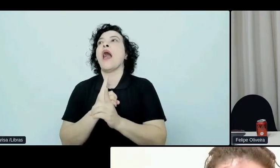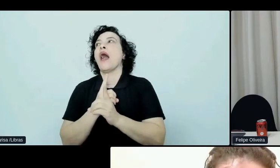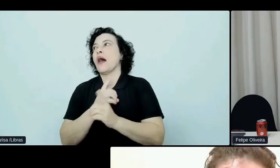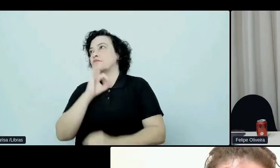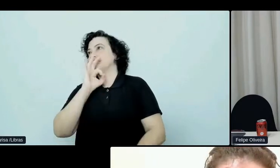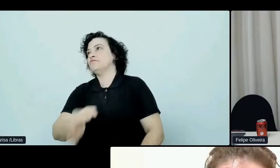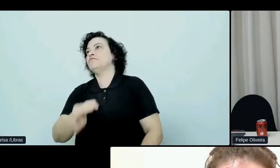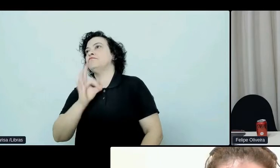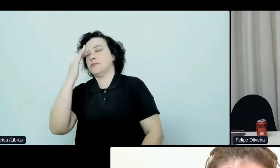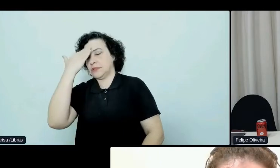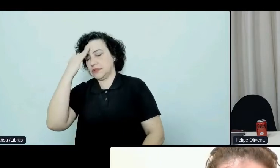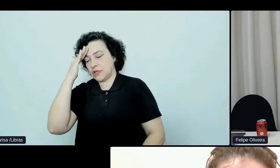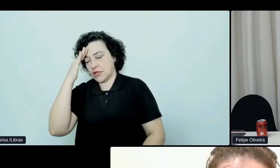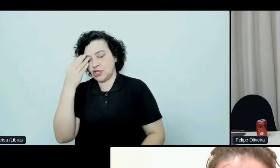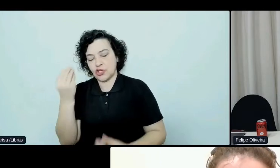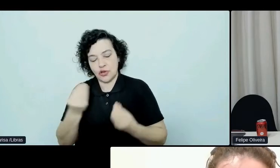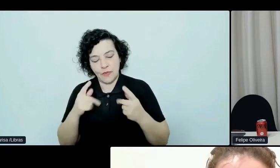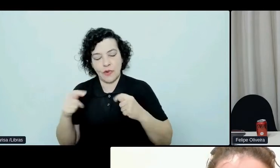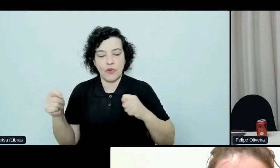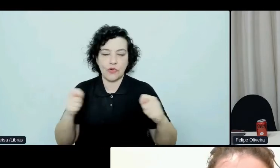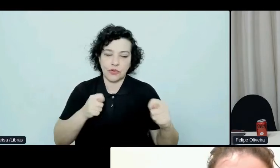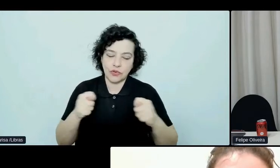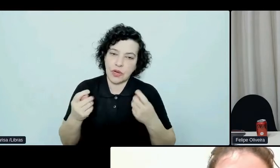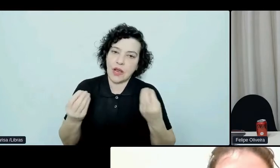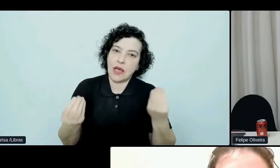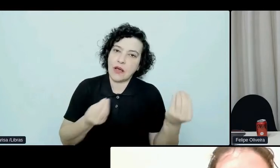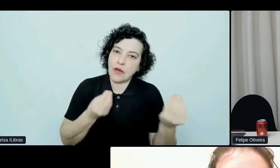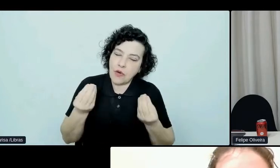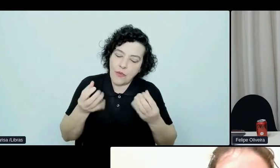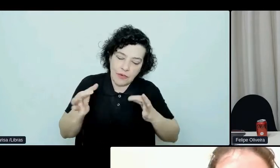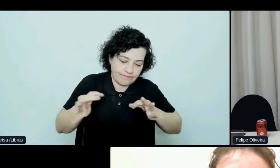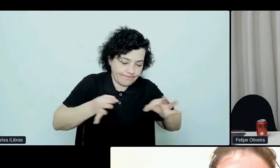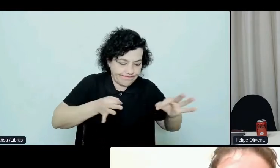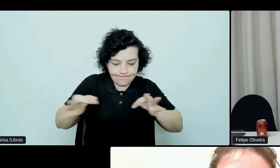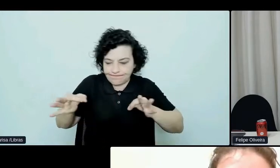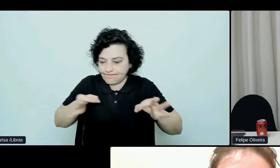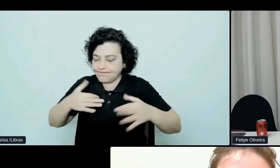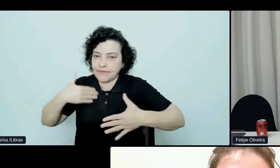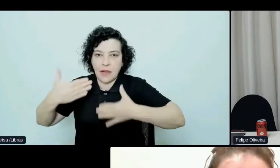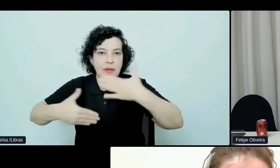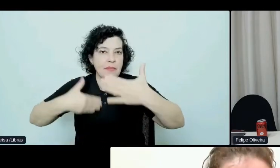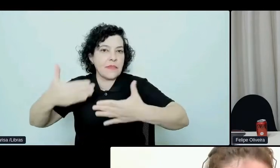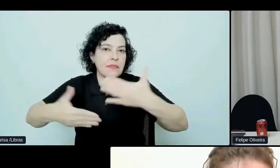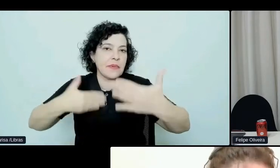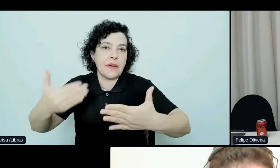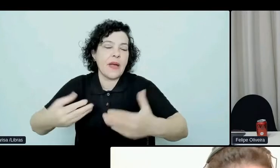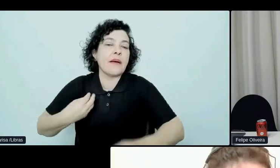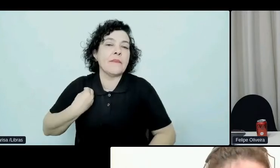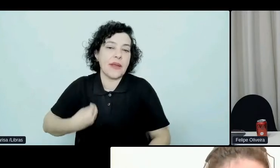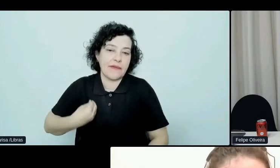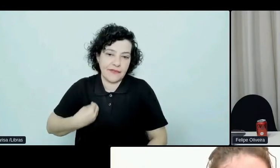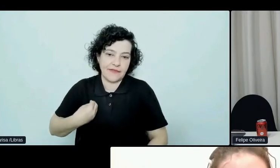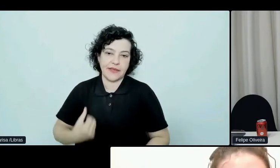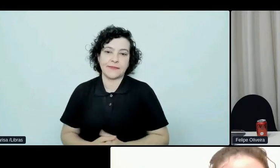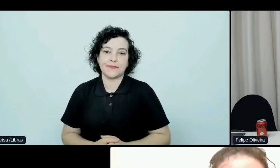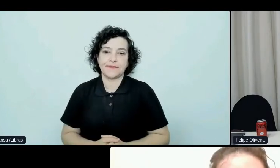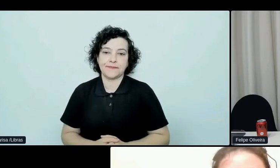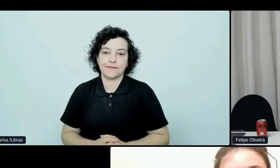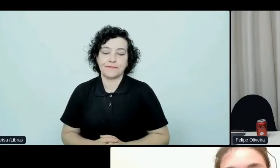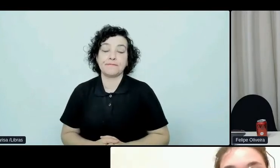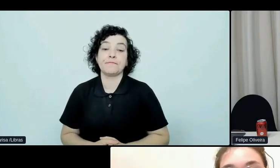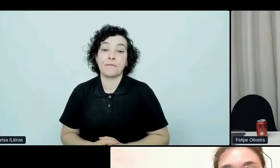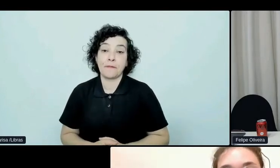ajuda. Porque até você receber, você reconhecer, saber como lidar, aquilo é um problema. Depois, ele deixa de